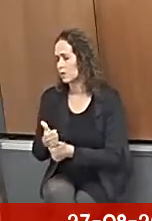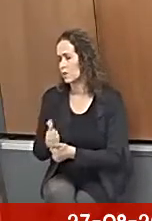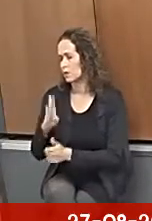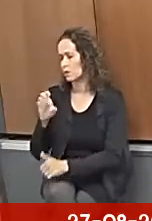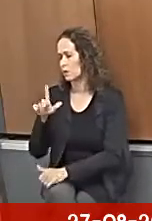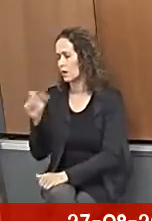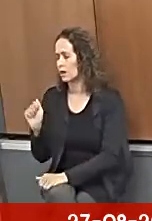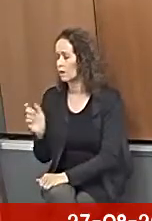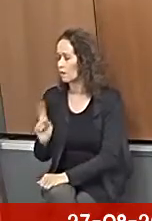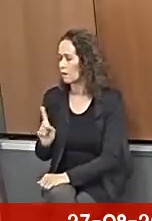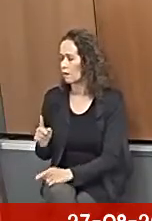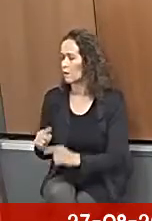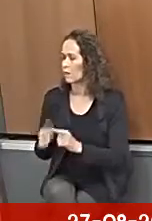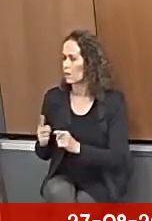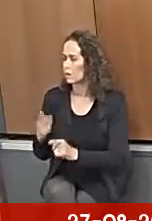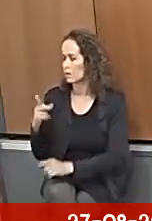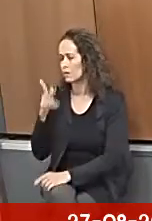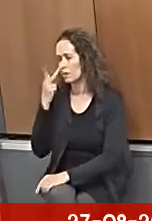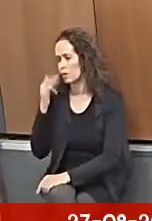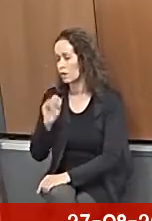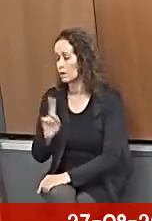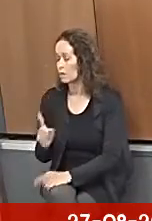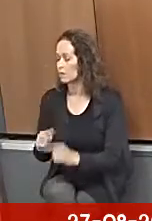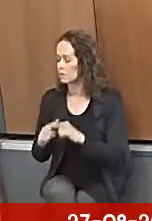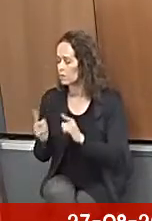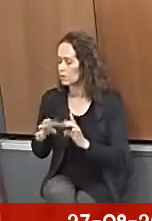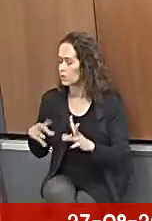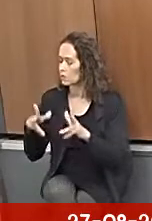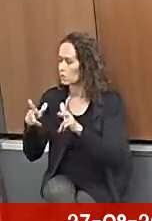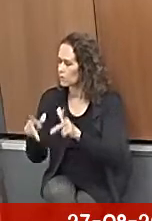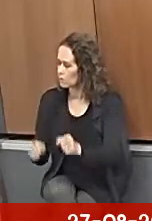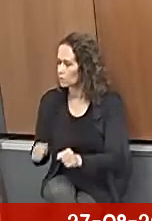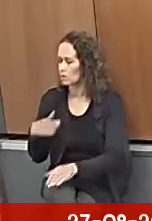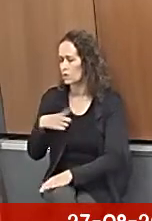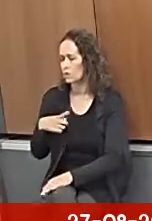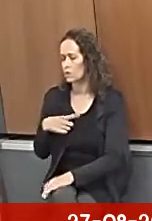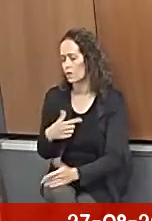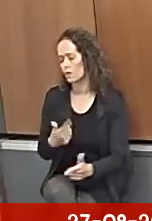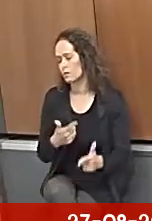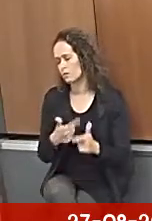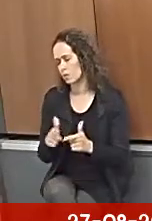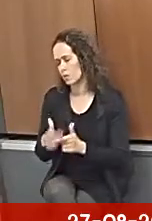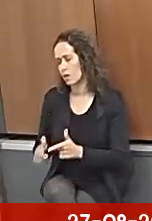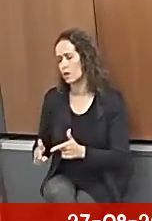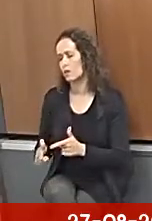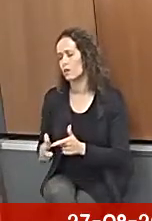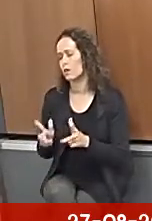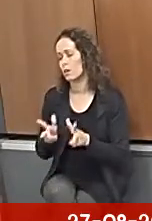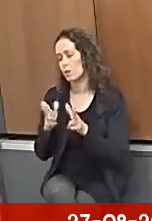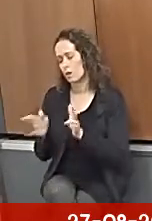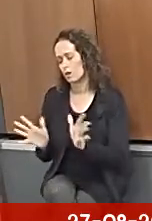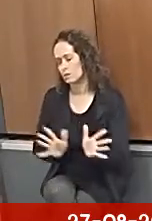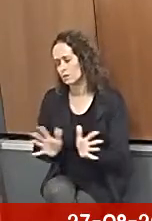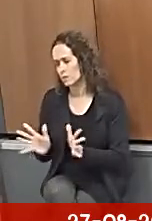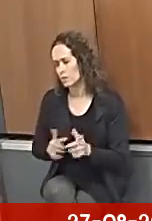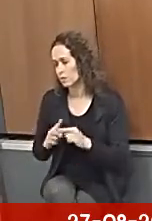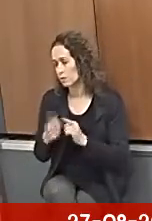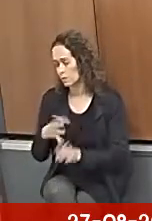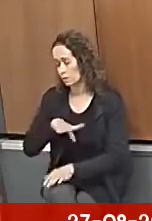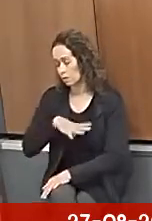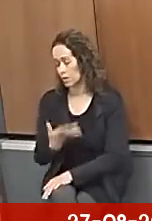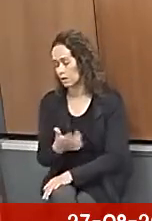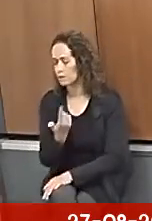estava aqui em nome de todas as pessoas que o dia enfrentaram o mesmo problema mas não tiveram a sua coragem